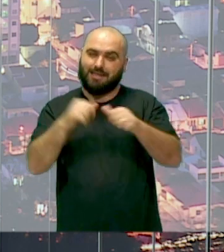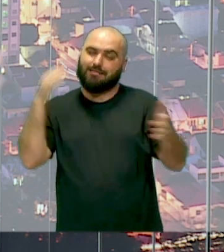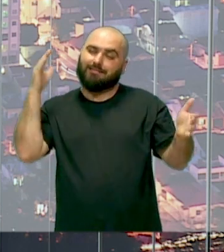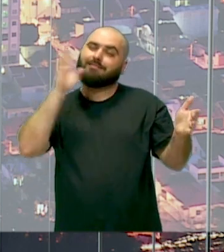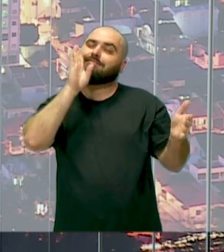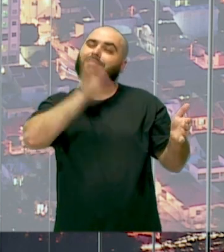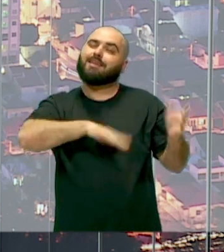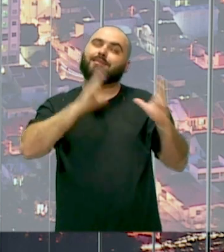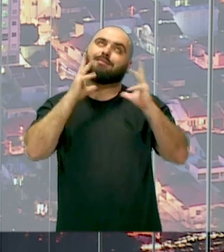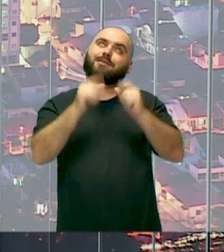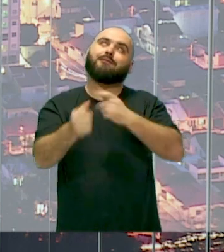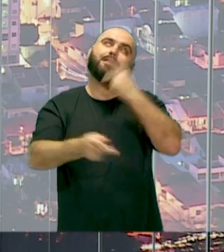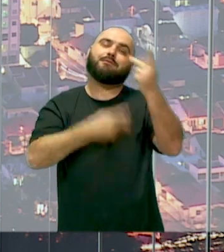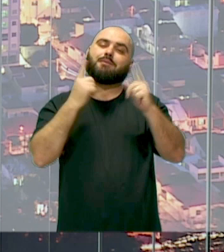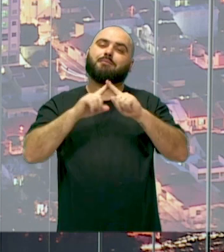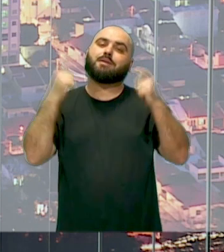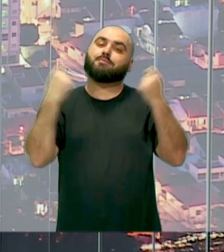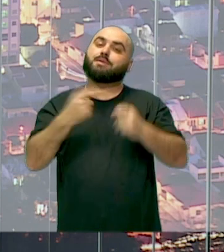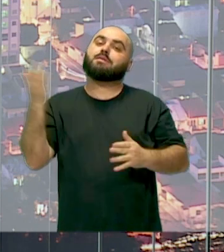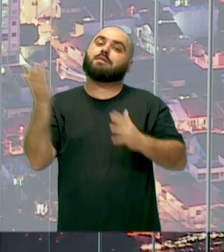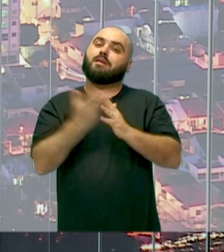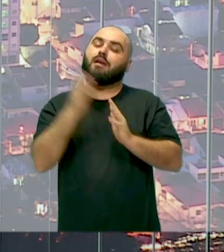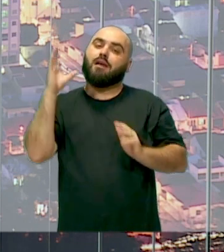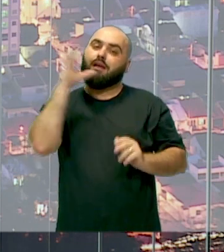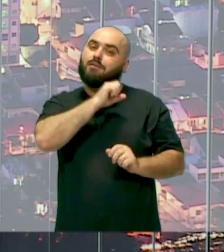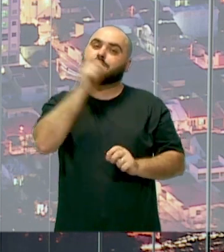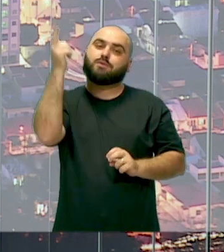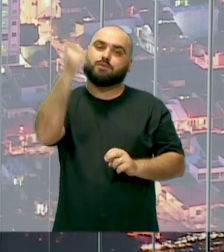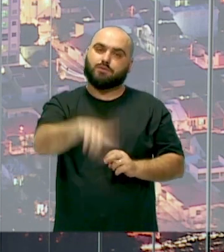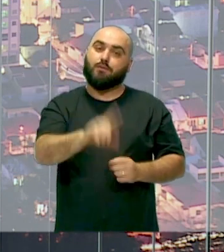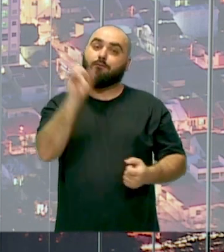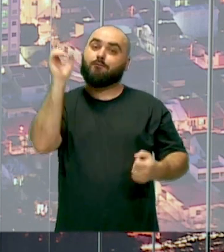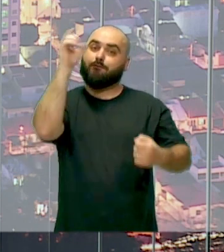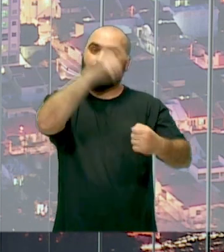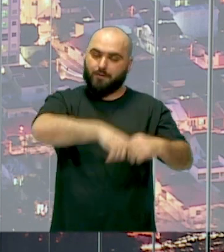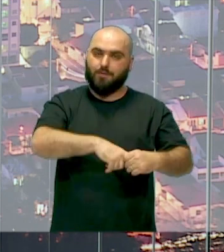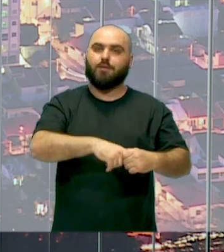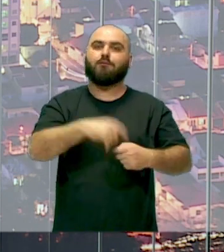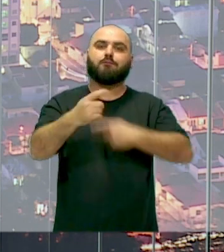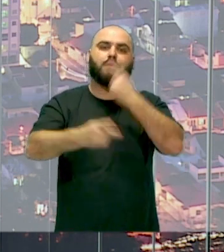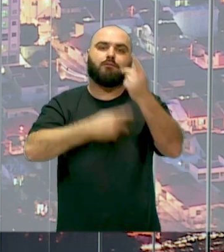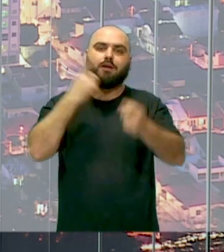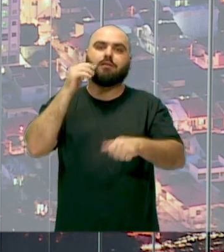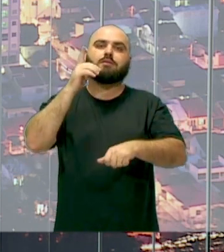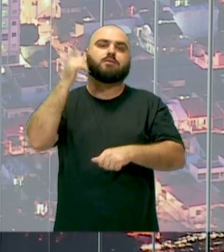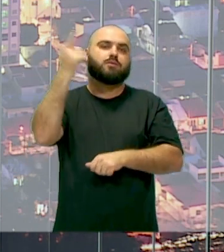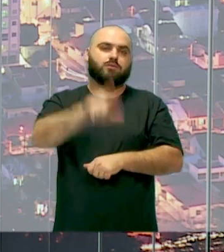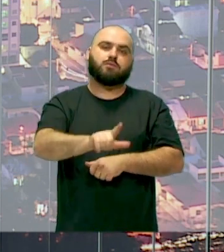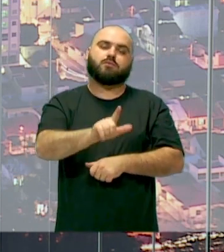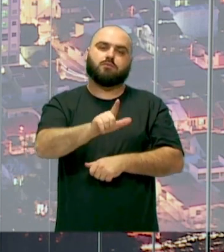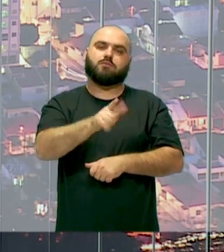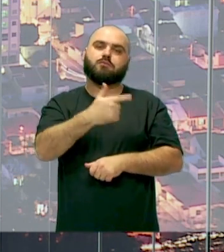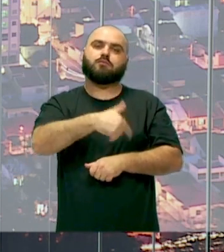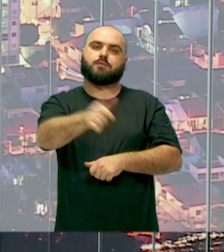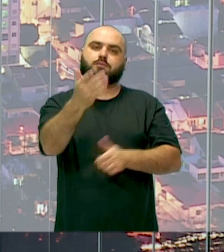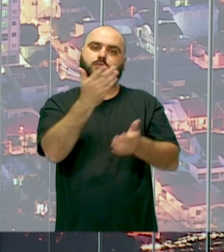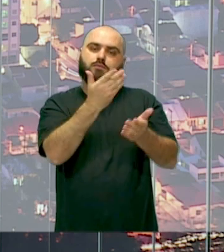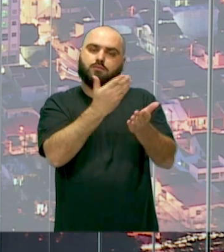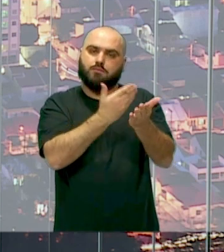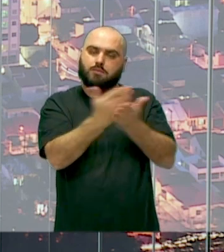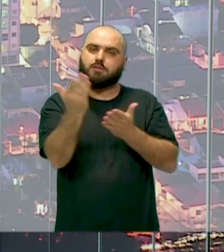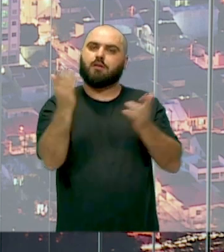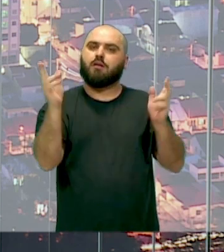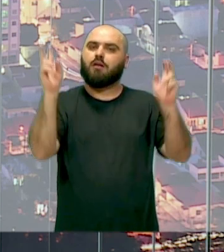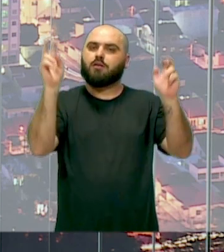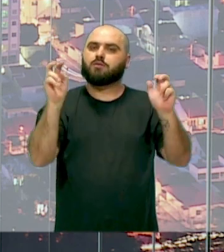tarde inteira. Mas a gente tem que fazer mais um pequeno intervalo. Na volta, a gente fala um pouquinho mais e aí vamos entrar na